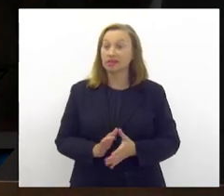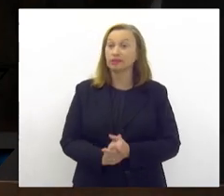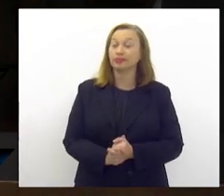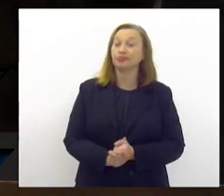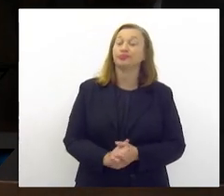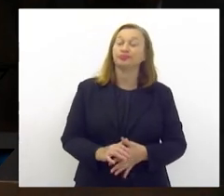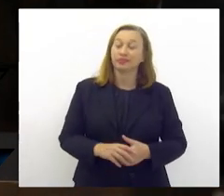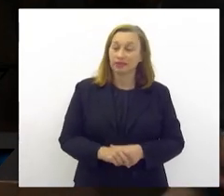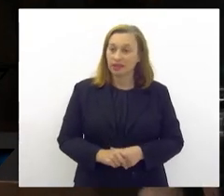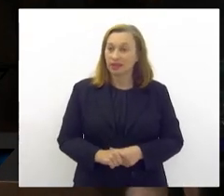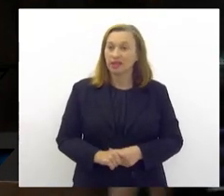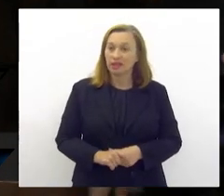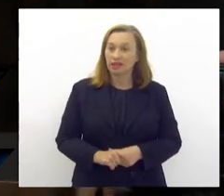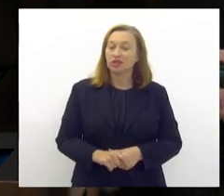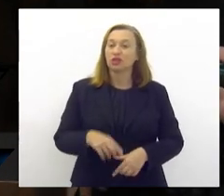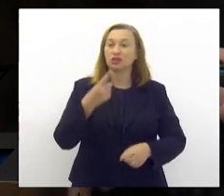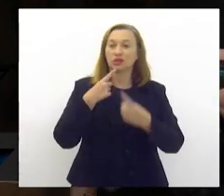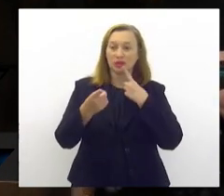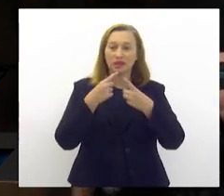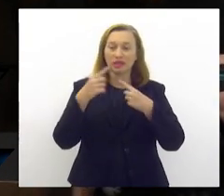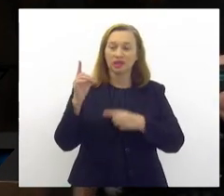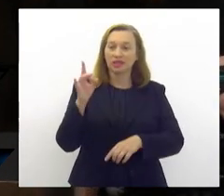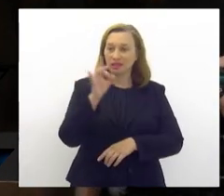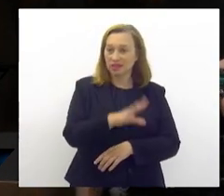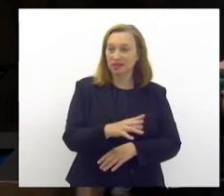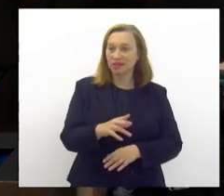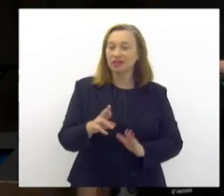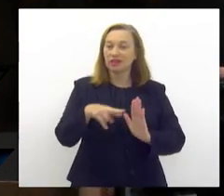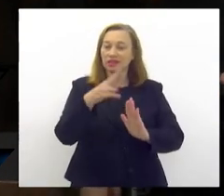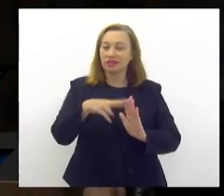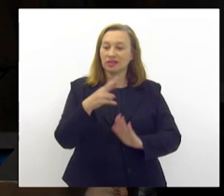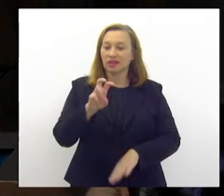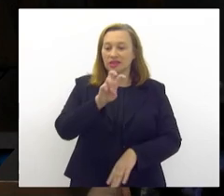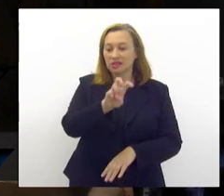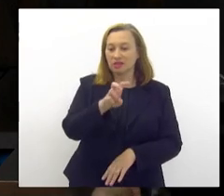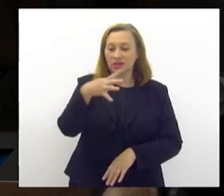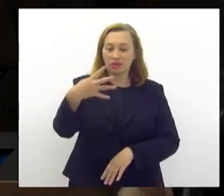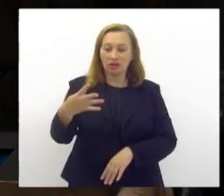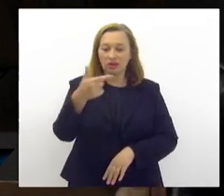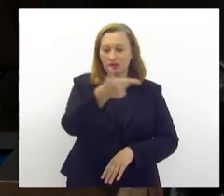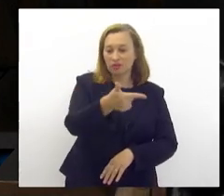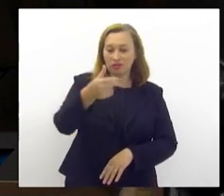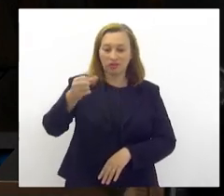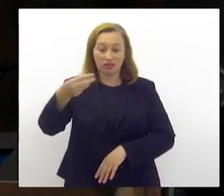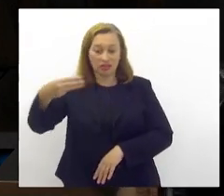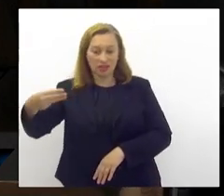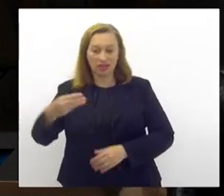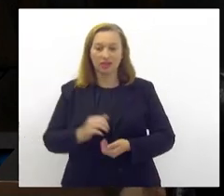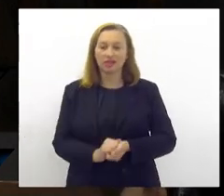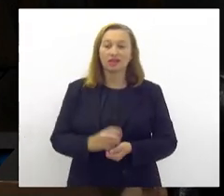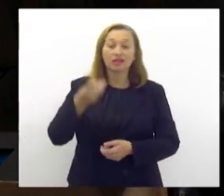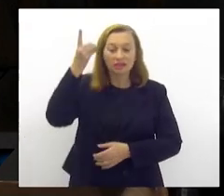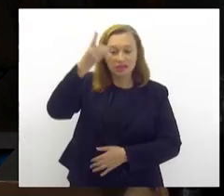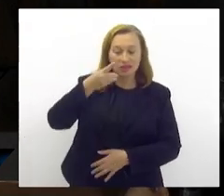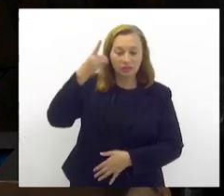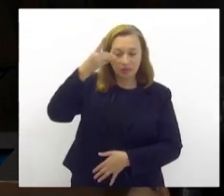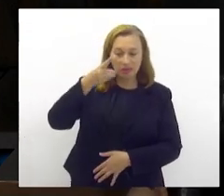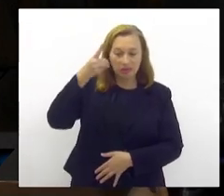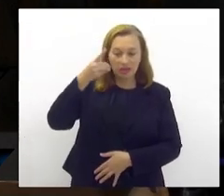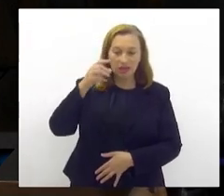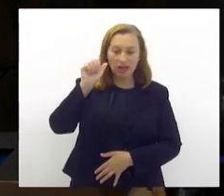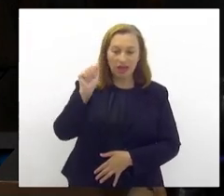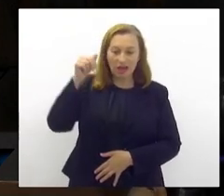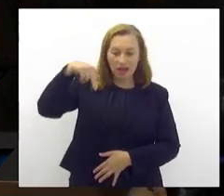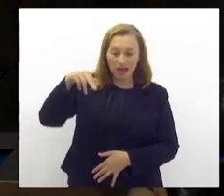Anuncio, em discussão única, projeto de resolução número 54/2023, de autoria do deputado André